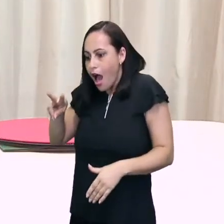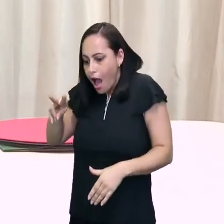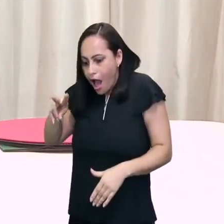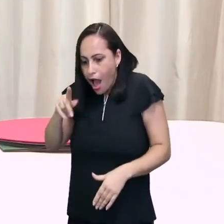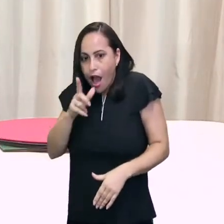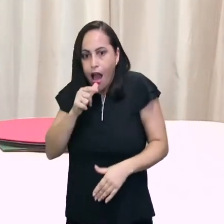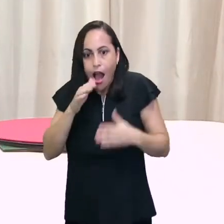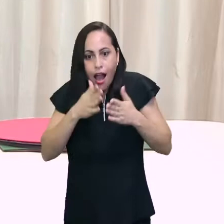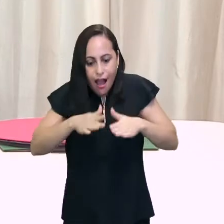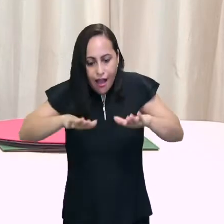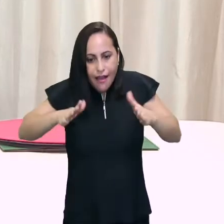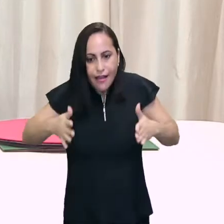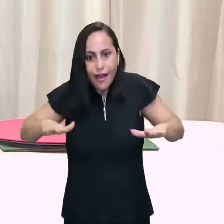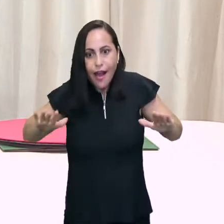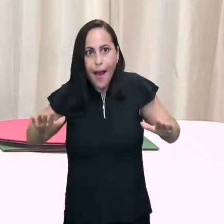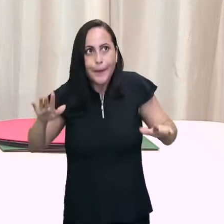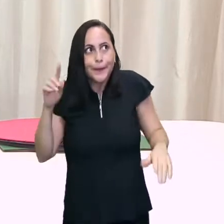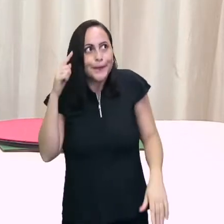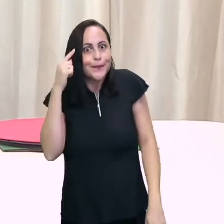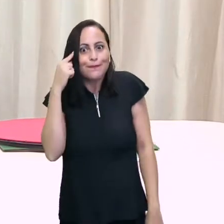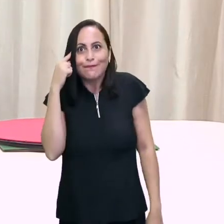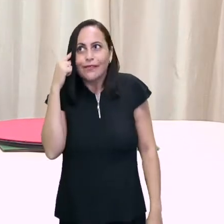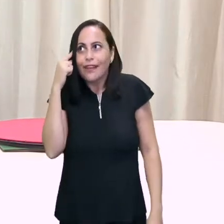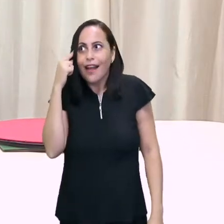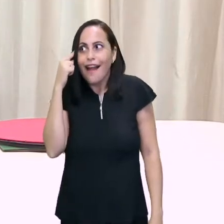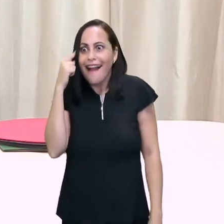mar, então elas pensaram,